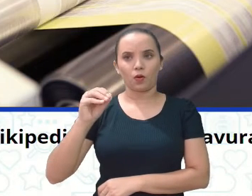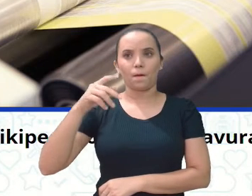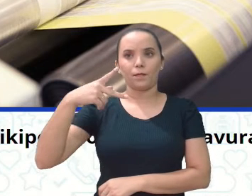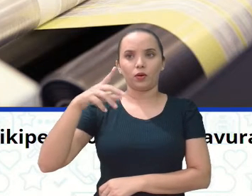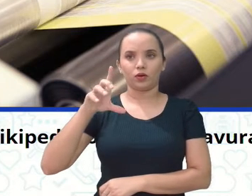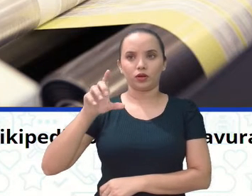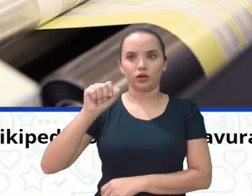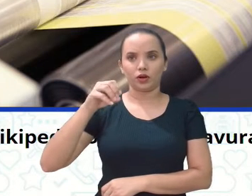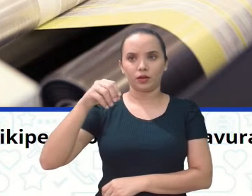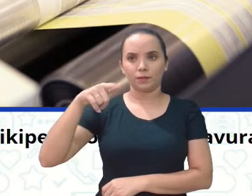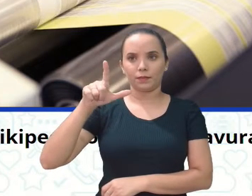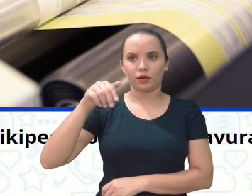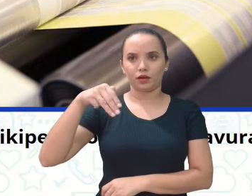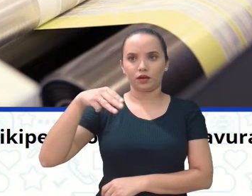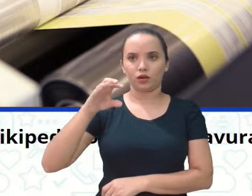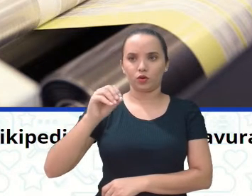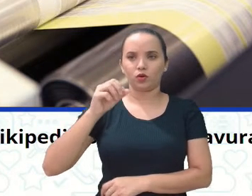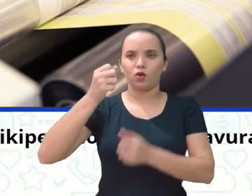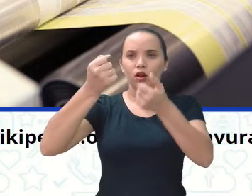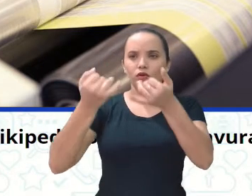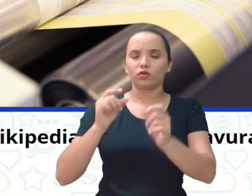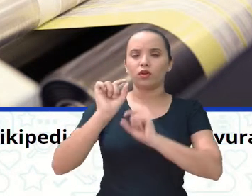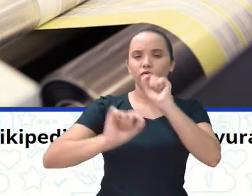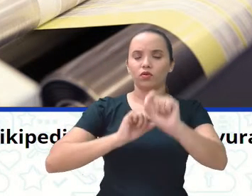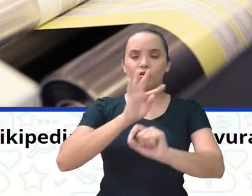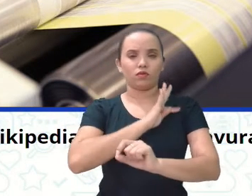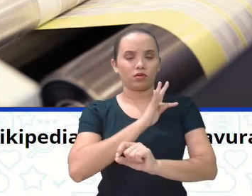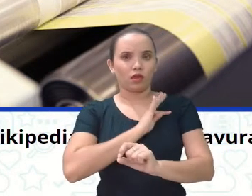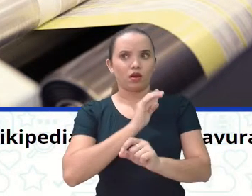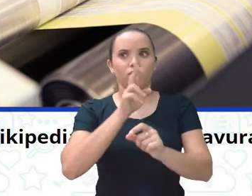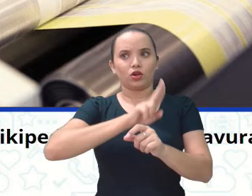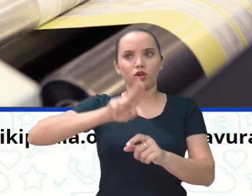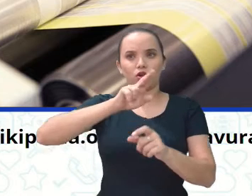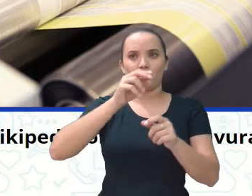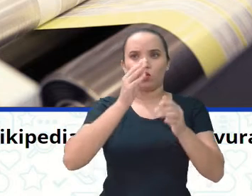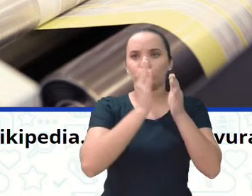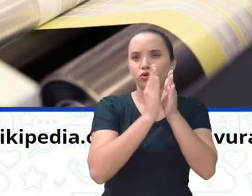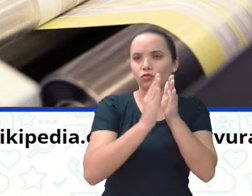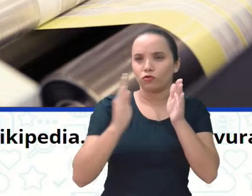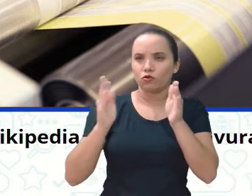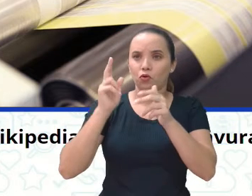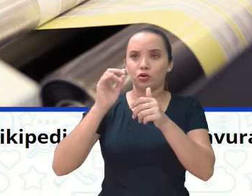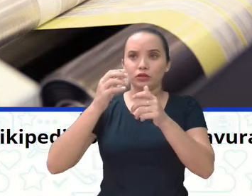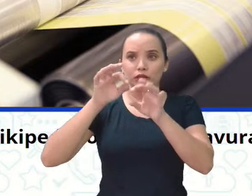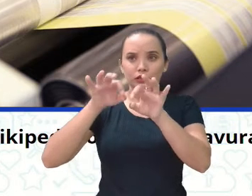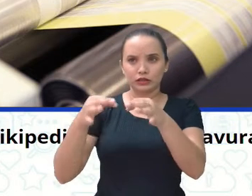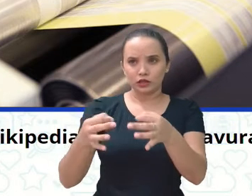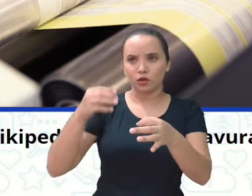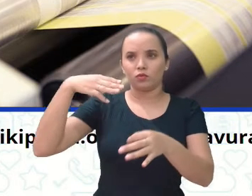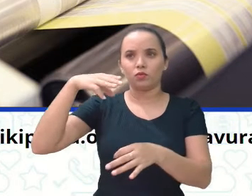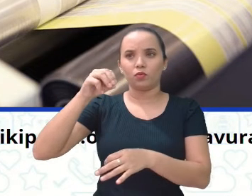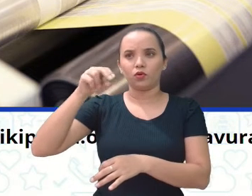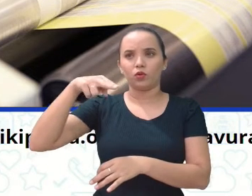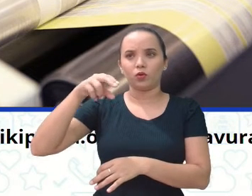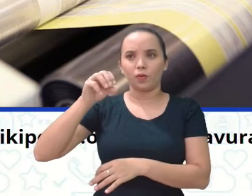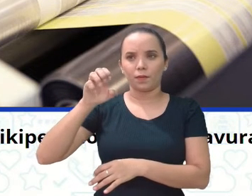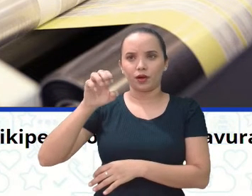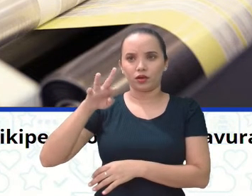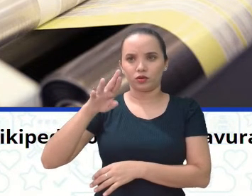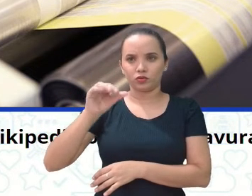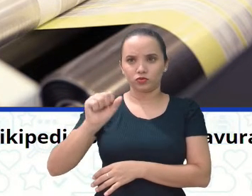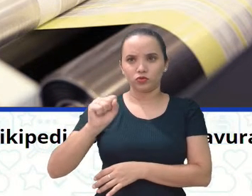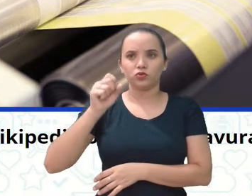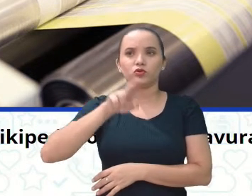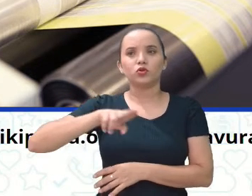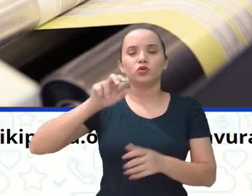descreve uma técnica onde partículas simples, né, monômeros, unem-se a outros monômeros